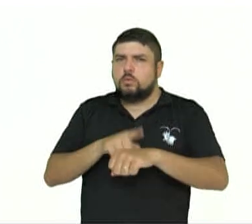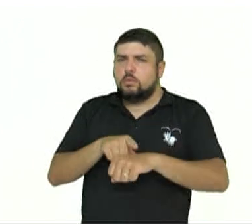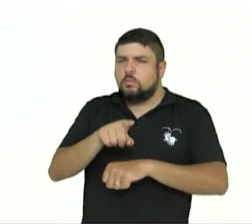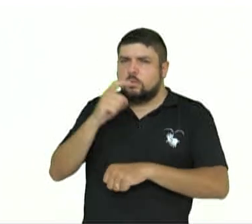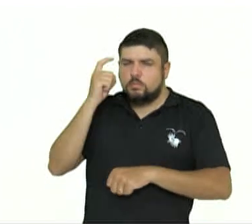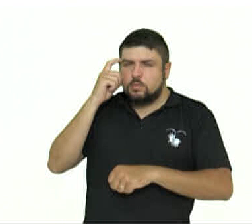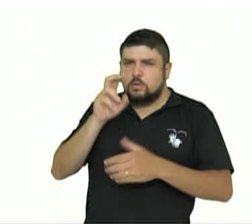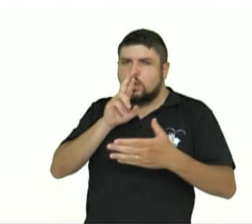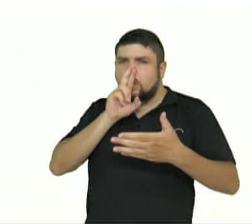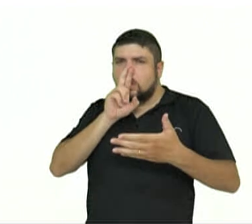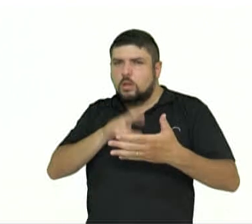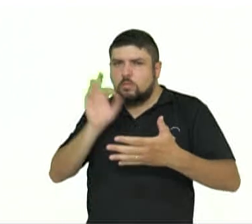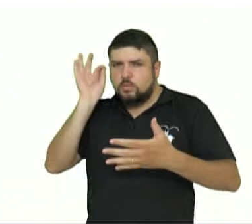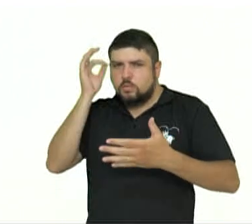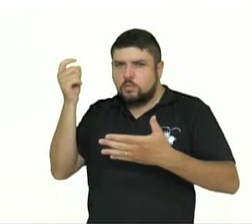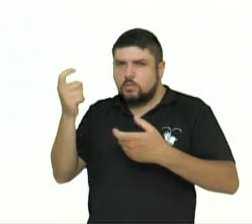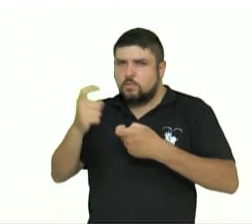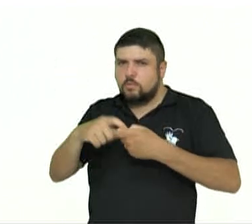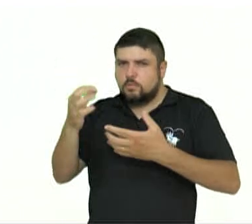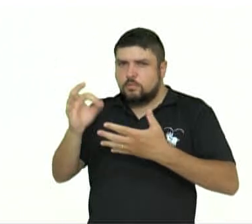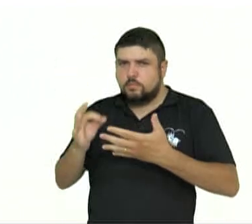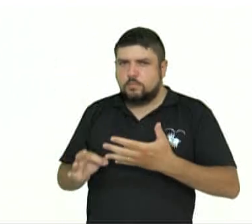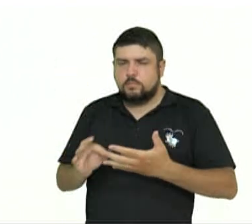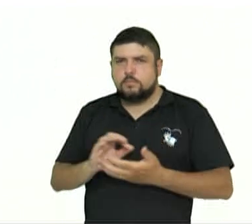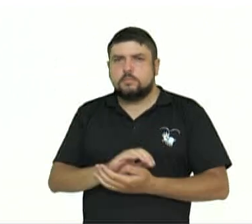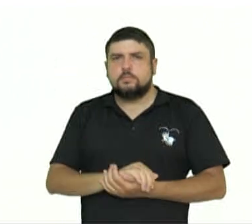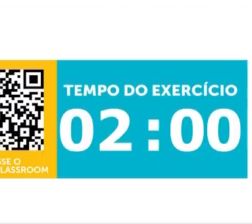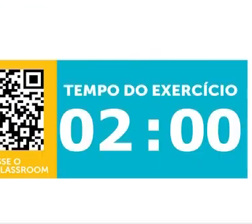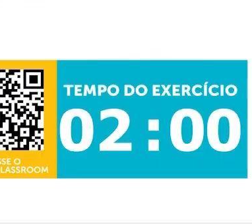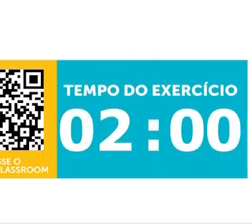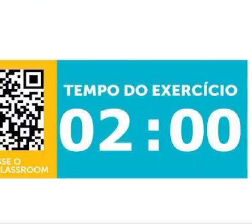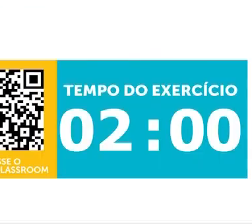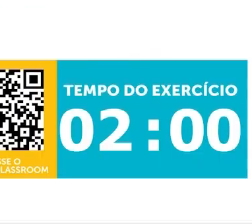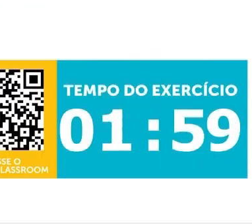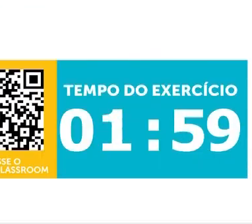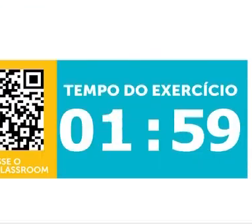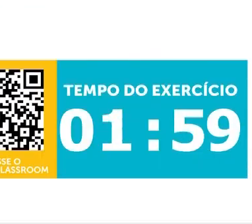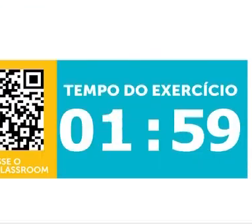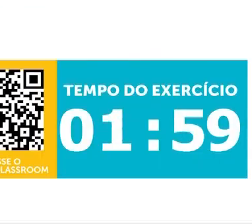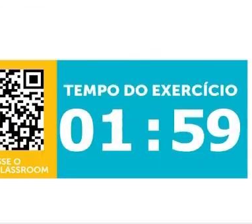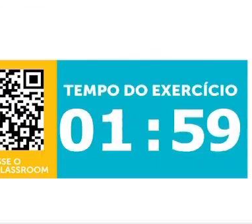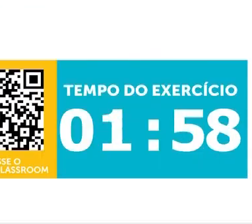pensar e responder e nós já voltamos para corrigir, bien?